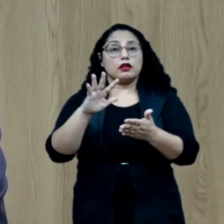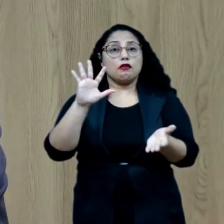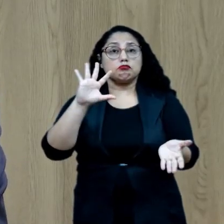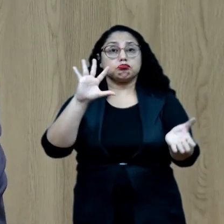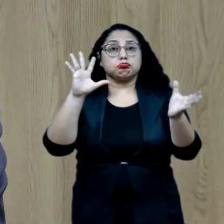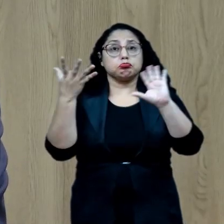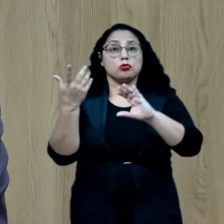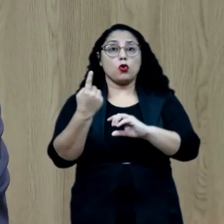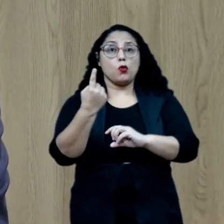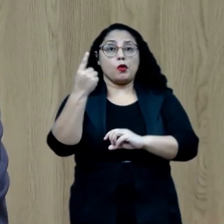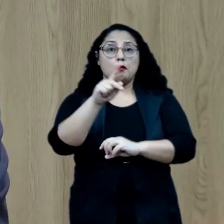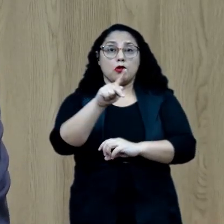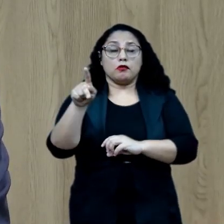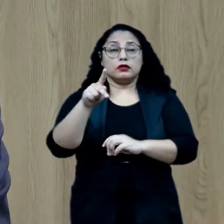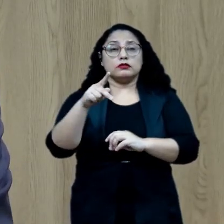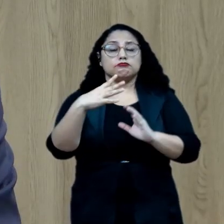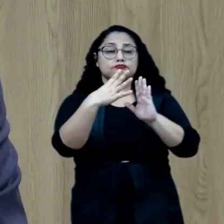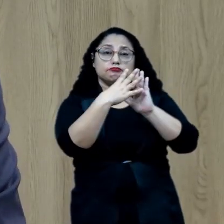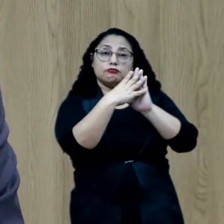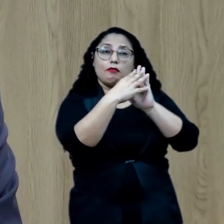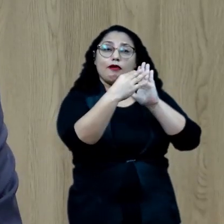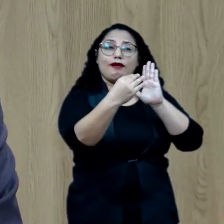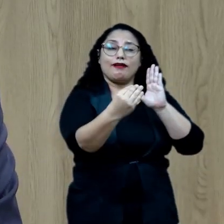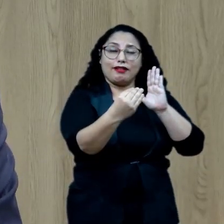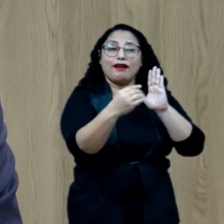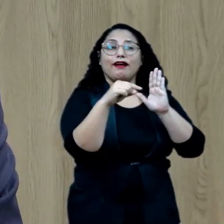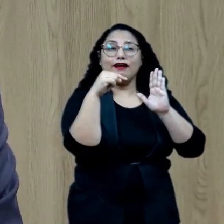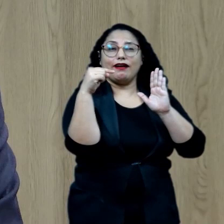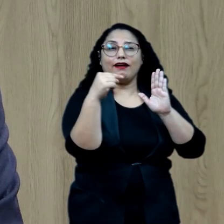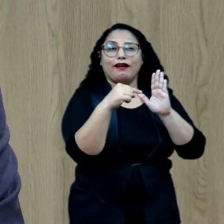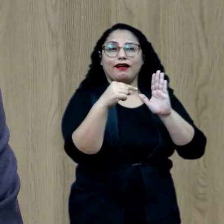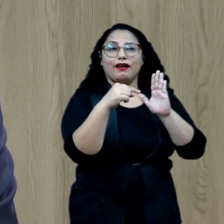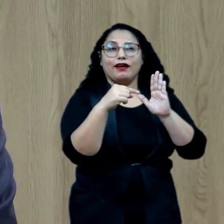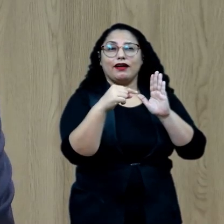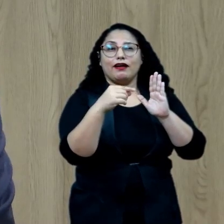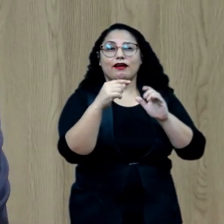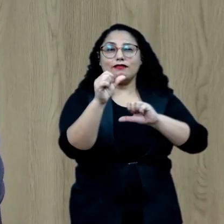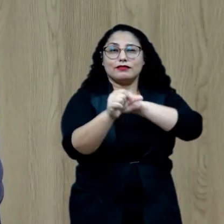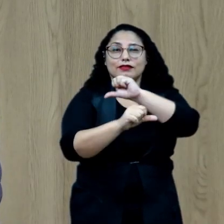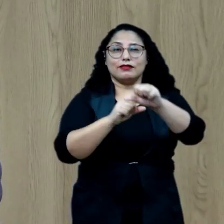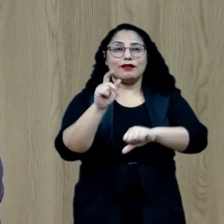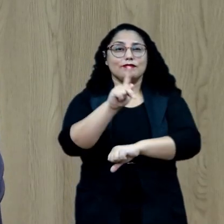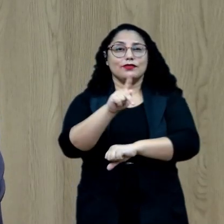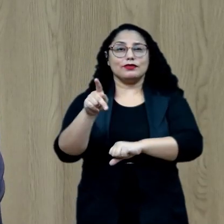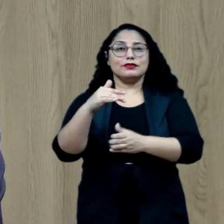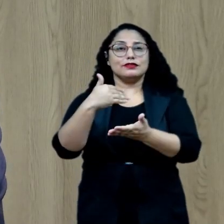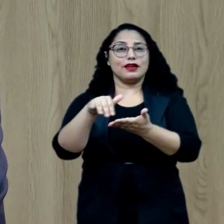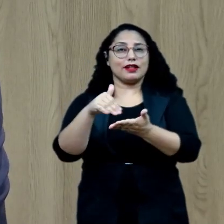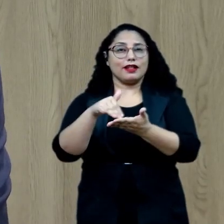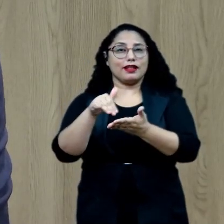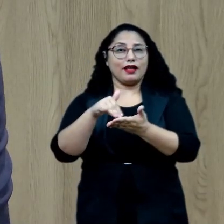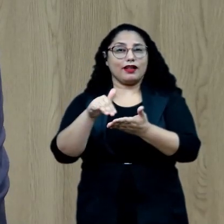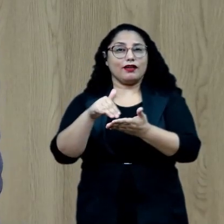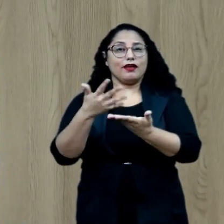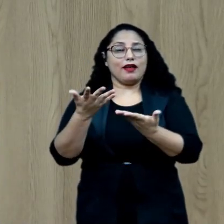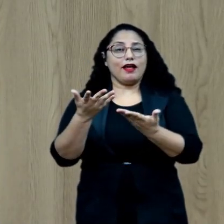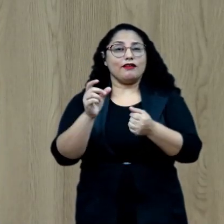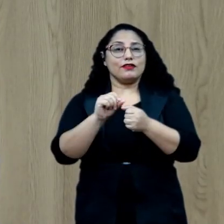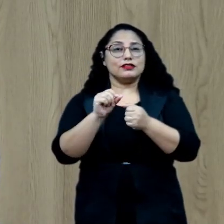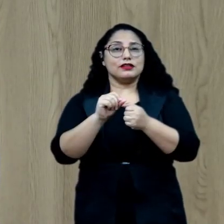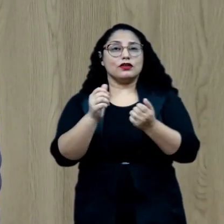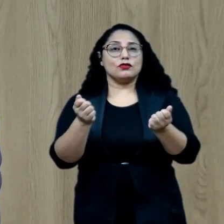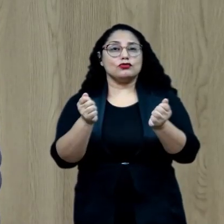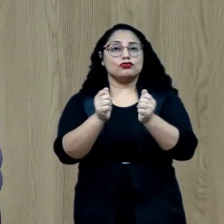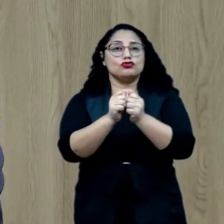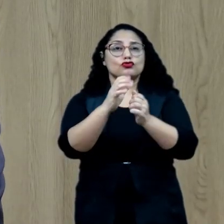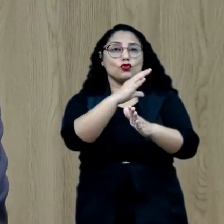acaso, uma das professoras que me inspirou a me tornar docente em secretariado, fizemos o